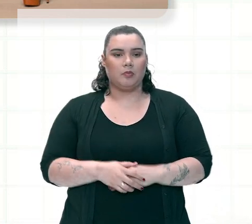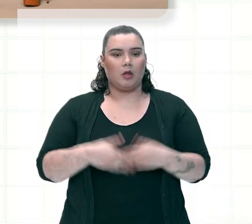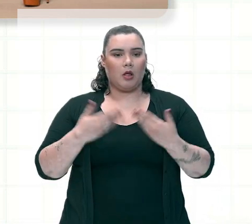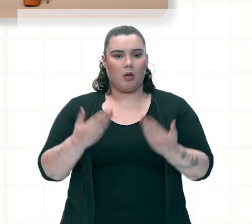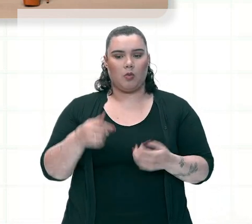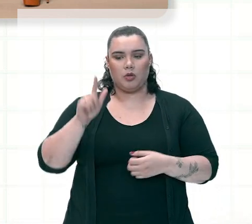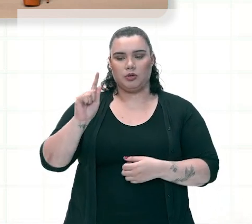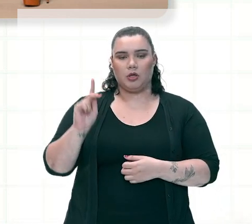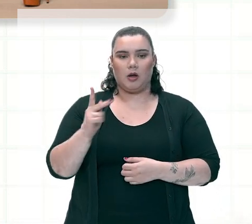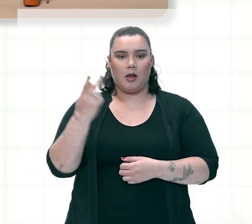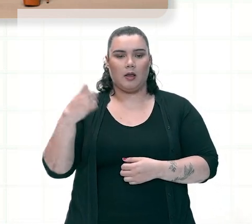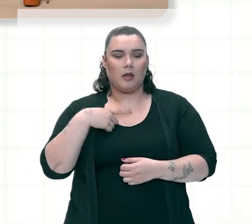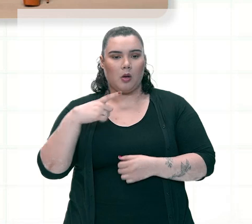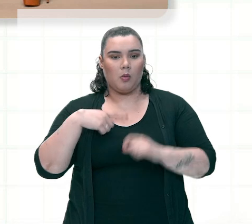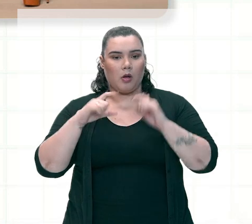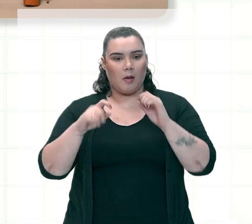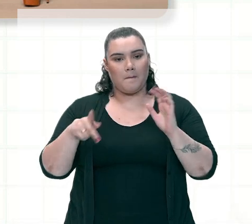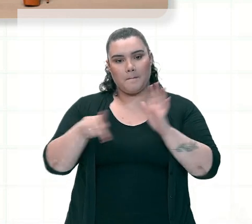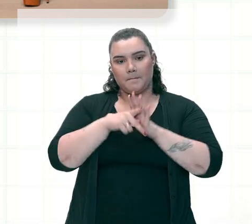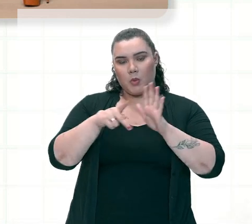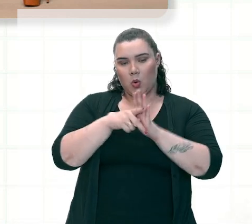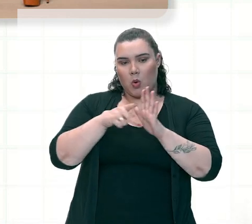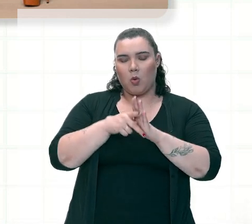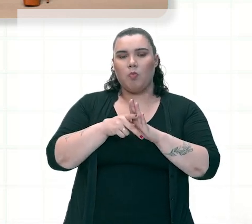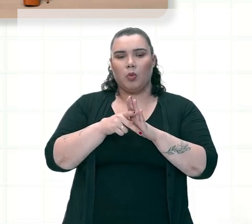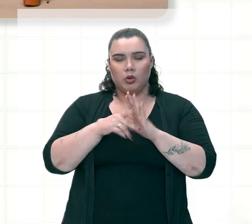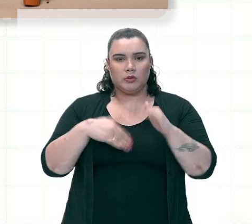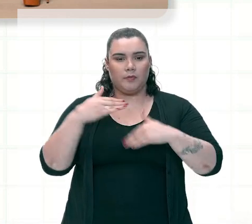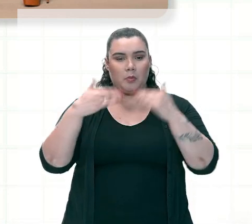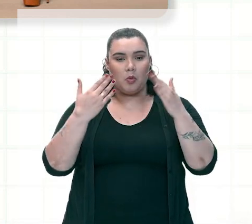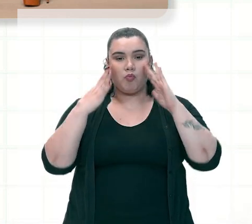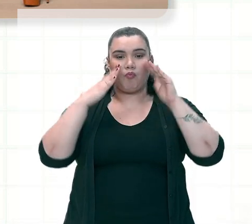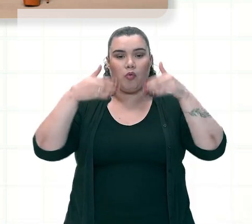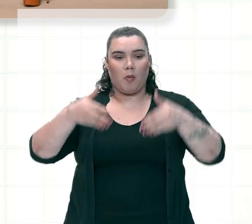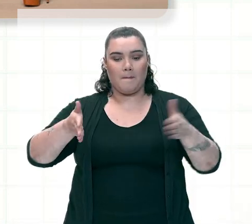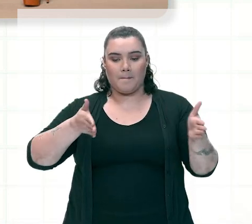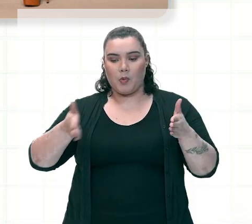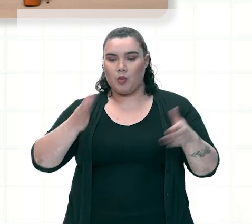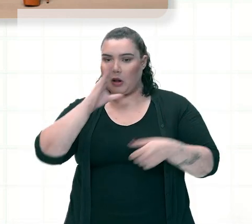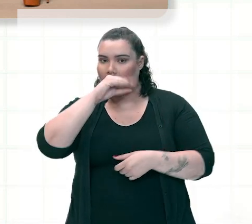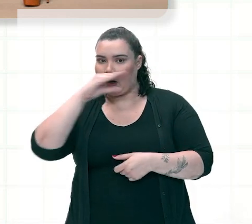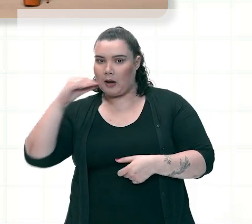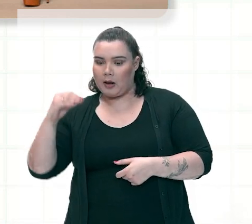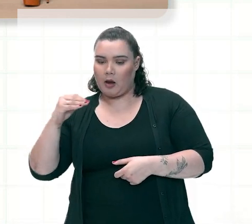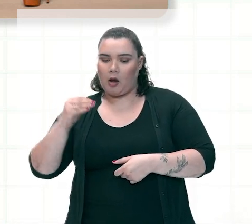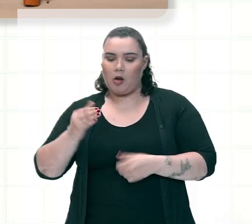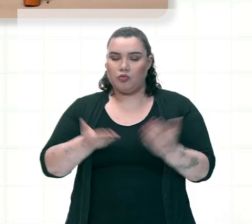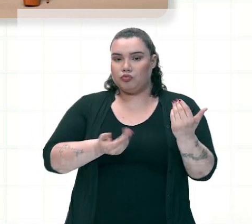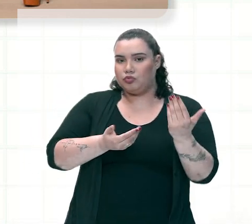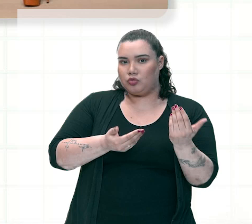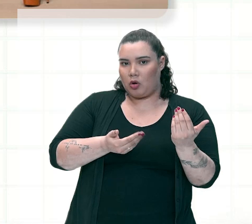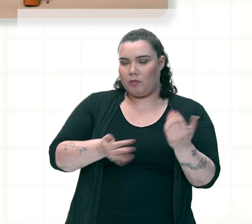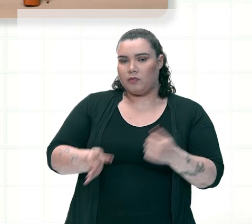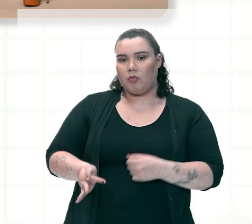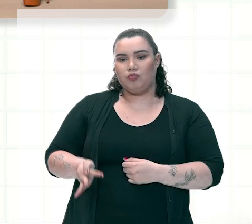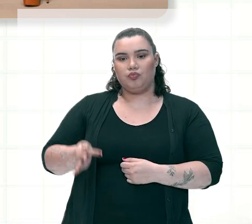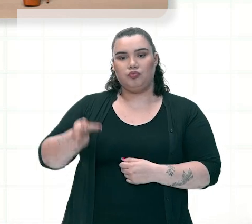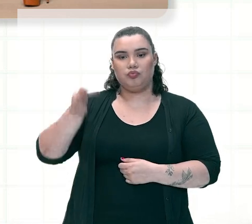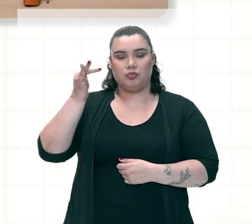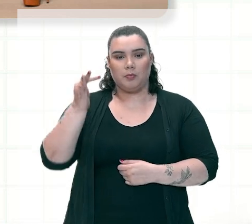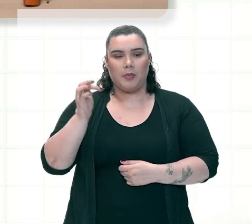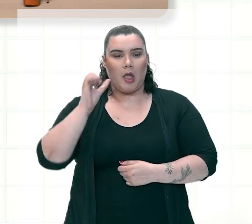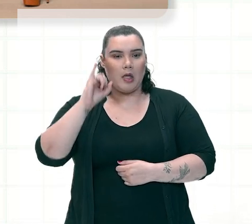o GH, que é o hormônio do crescimento, estimula o crescimento e o desenvolvimento, especialmente durante a infância e adolescência. Quando